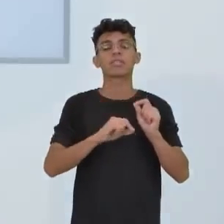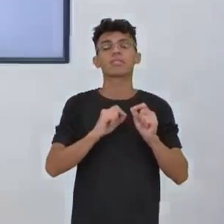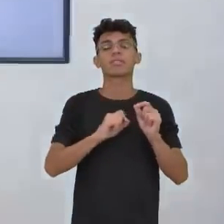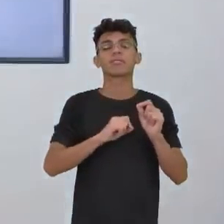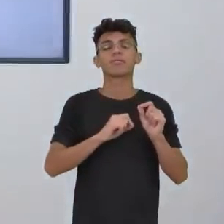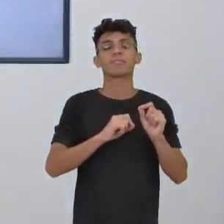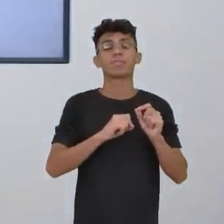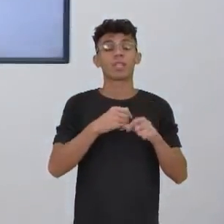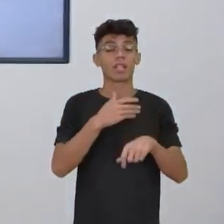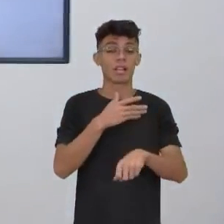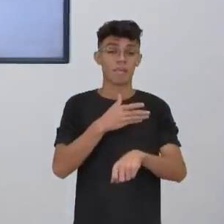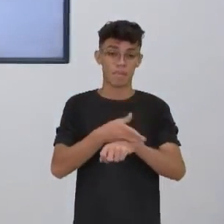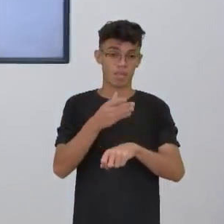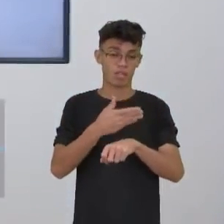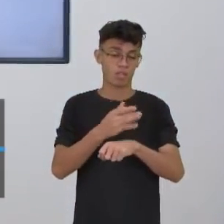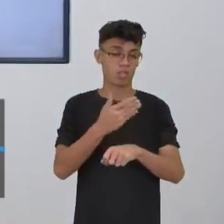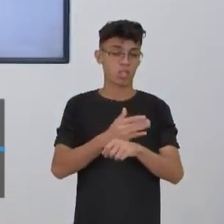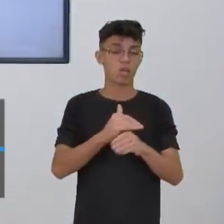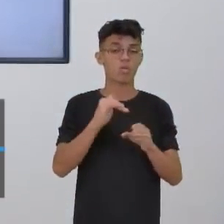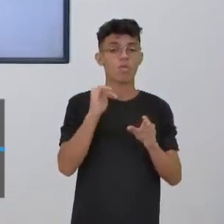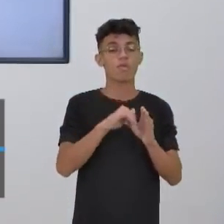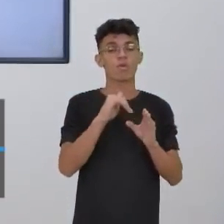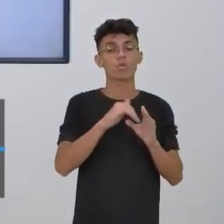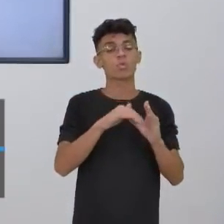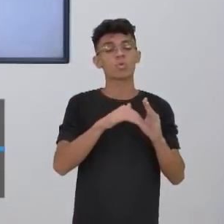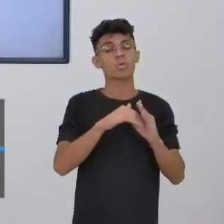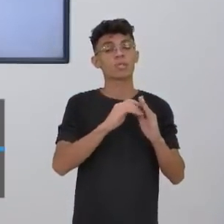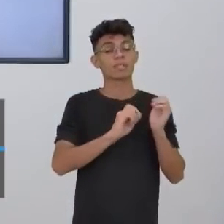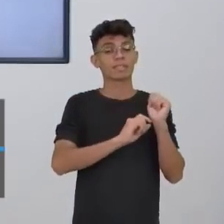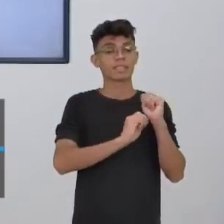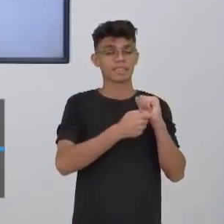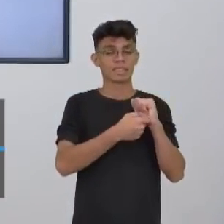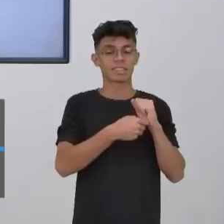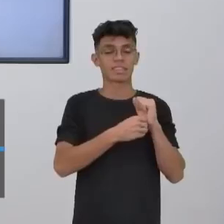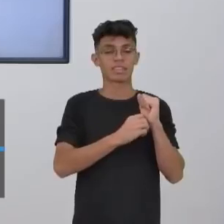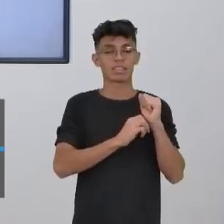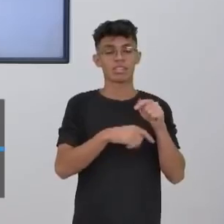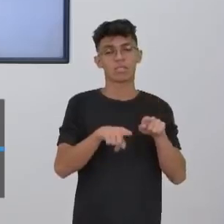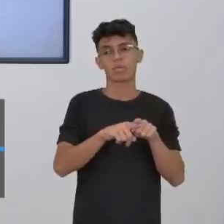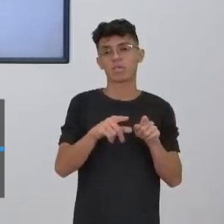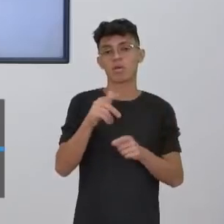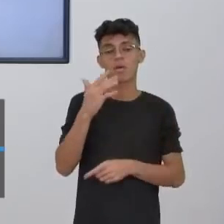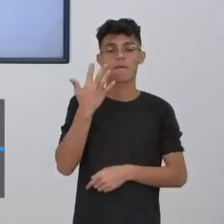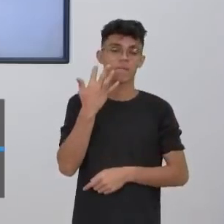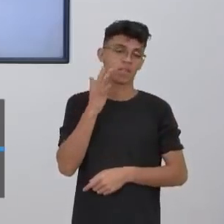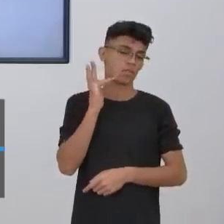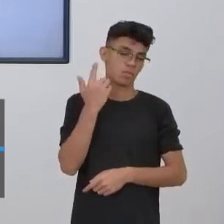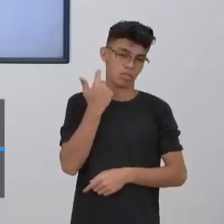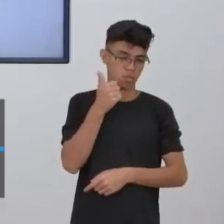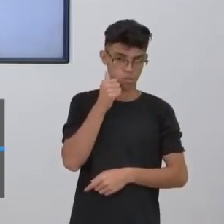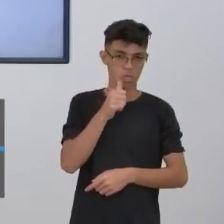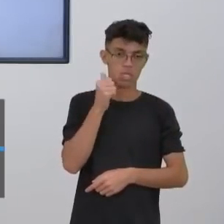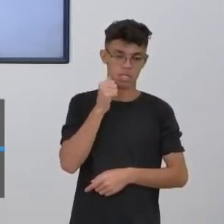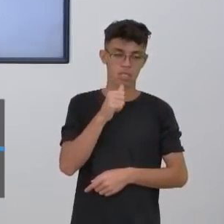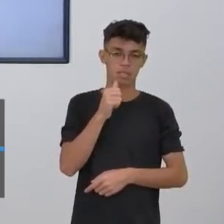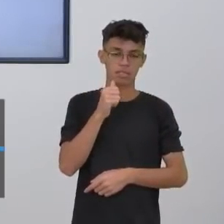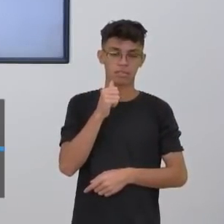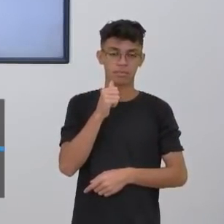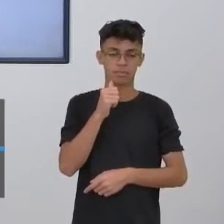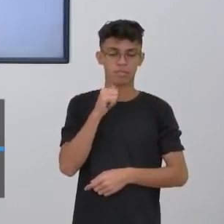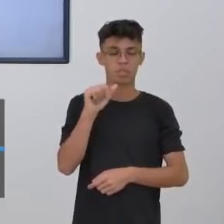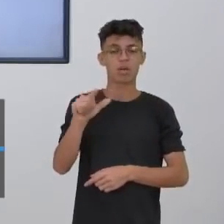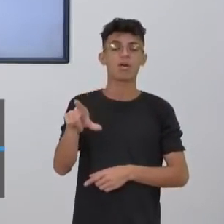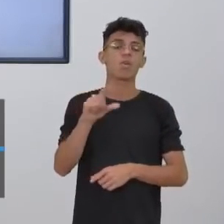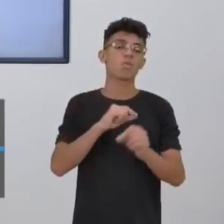aí em prática o voto secreto e o voto feminino, ou seja, a partir de 1932,